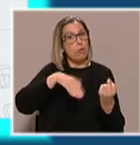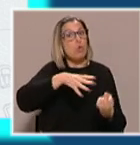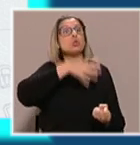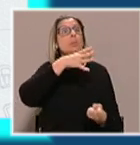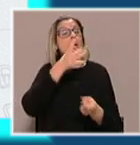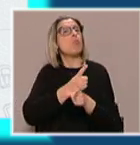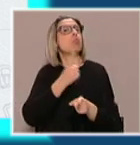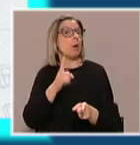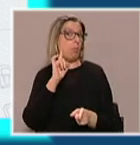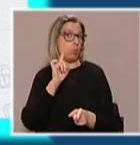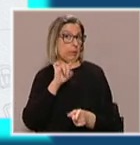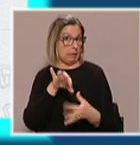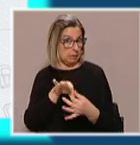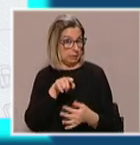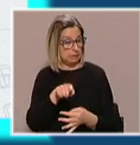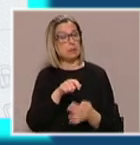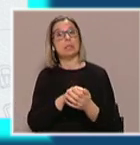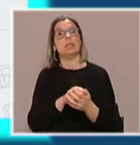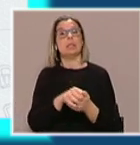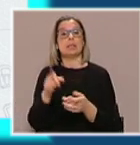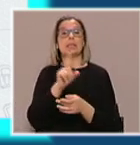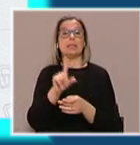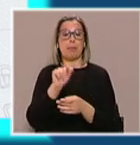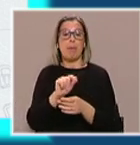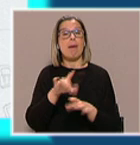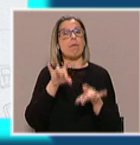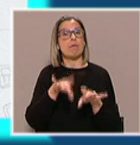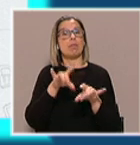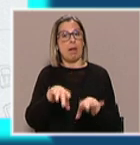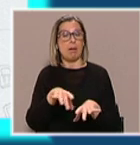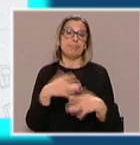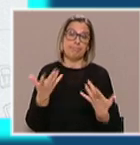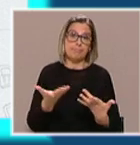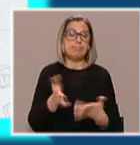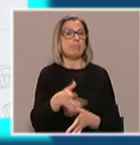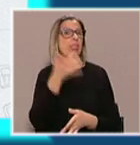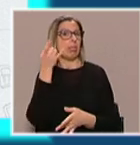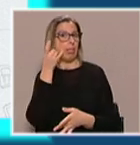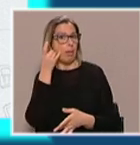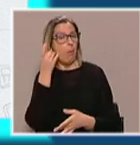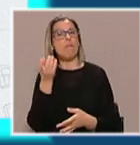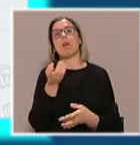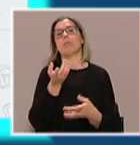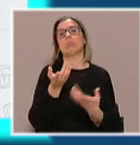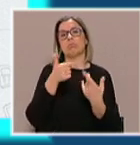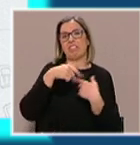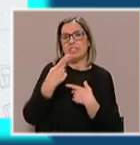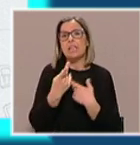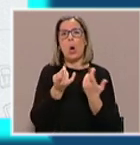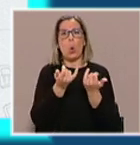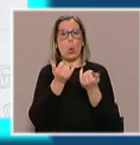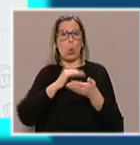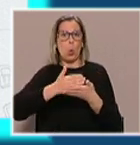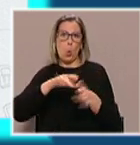no ato de dormir, e dessa forma devemos evitar usar o telemóvel, a televisão ou o